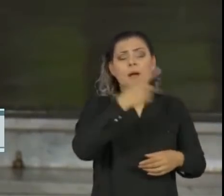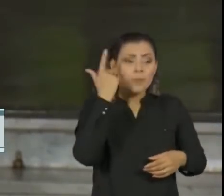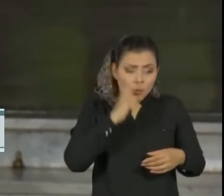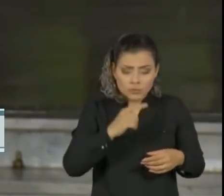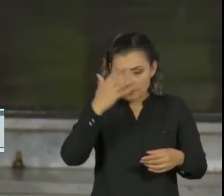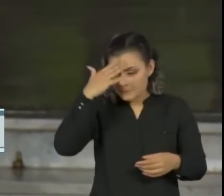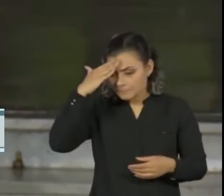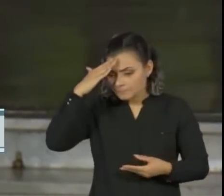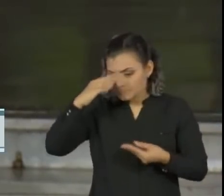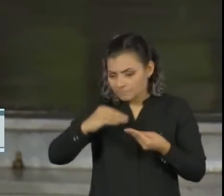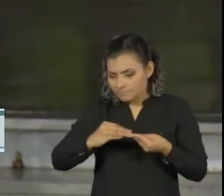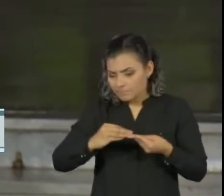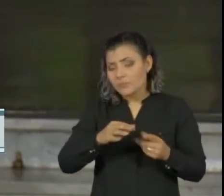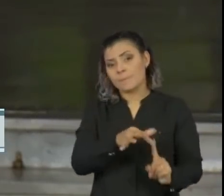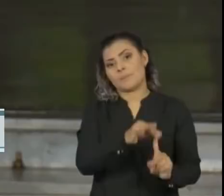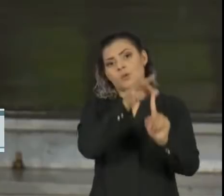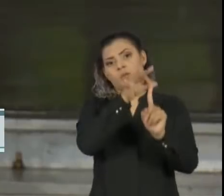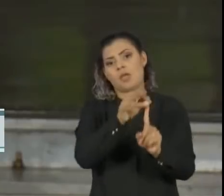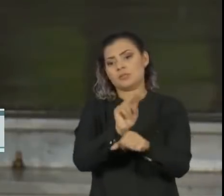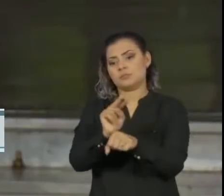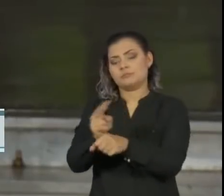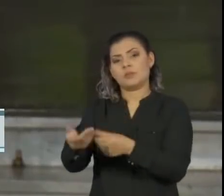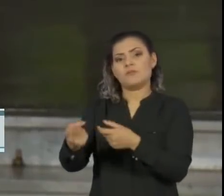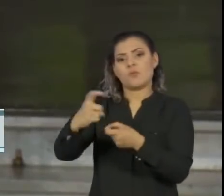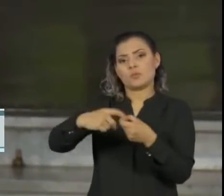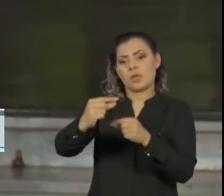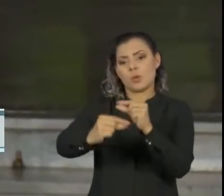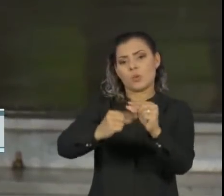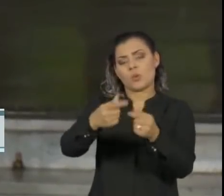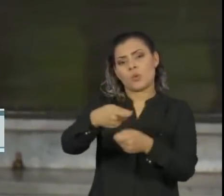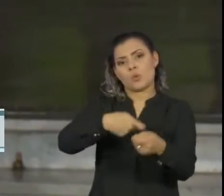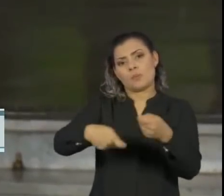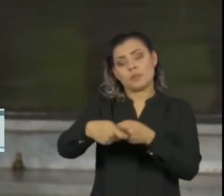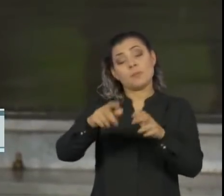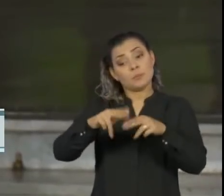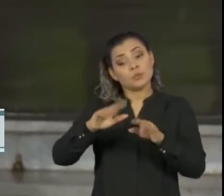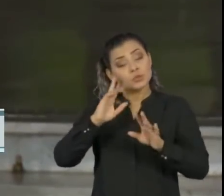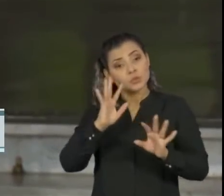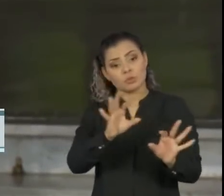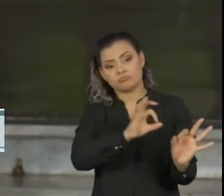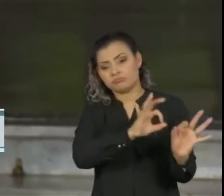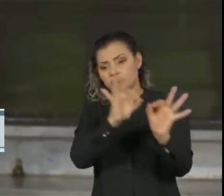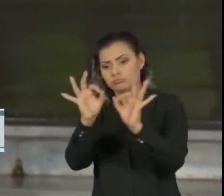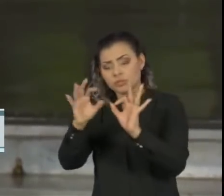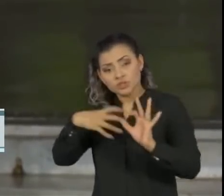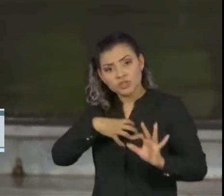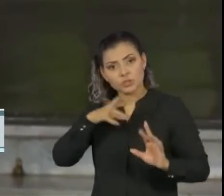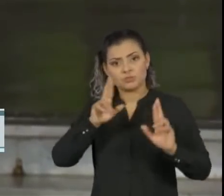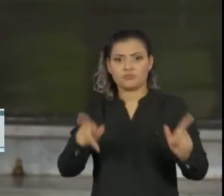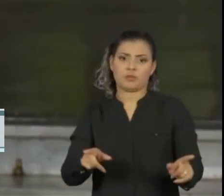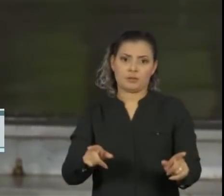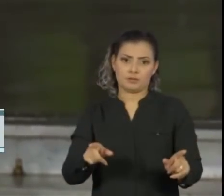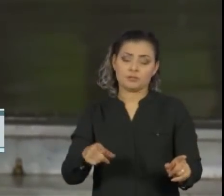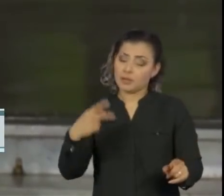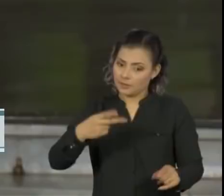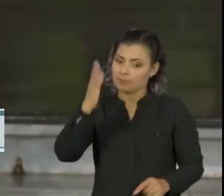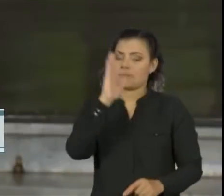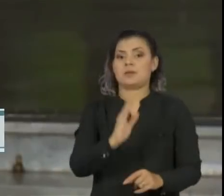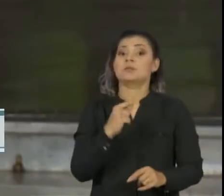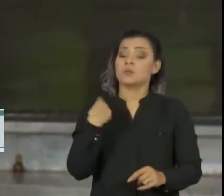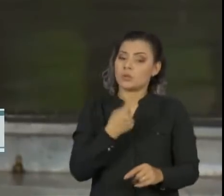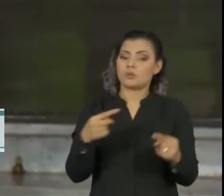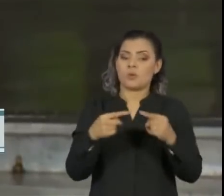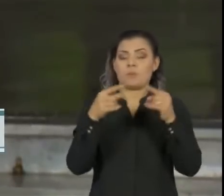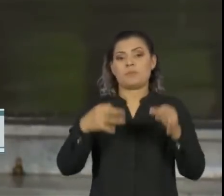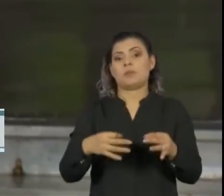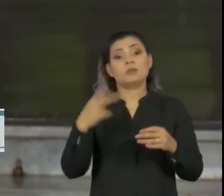em consideração e na priorização da retomada. Então, isso foi feito com um olhar diferente e atendendo a nossa realidade,